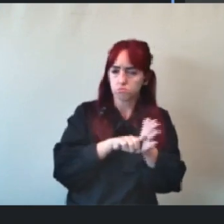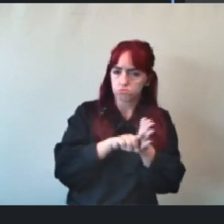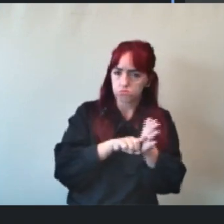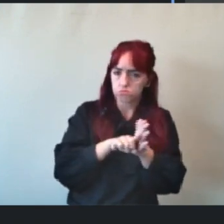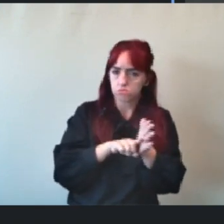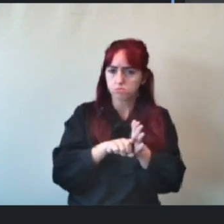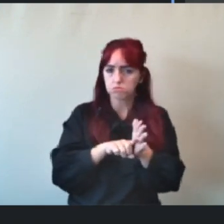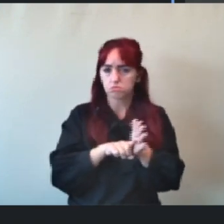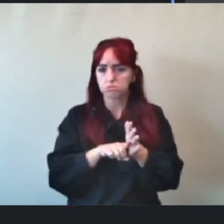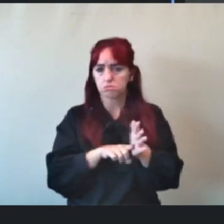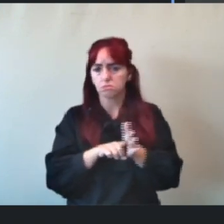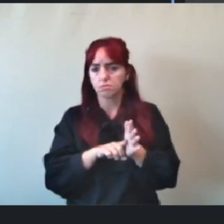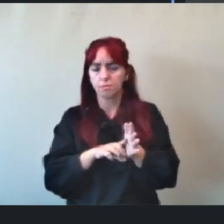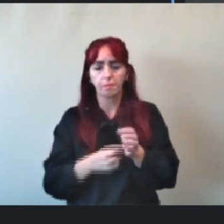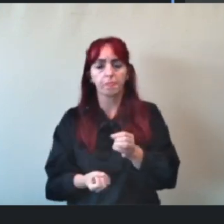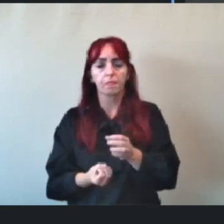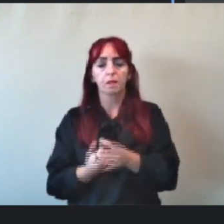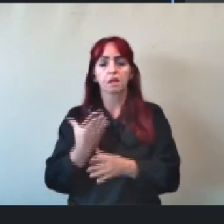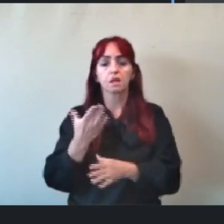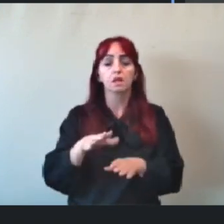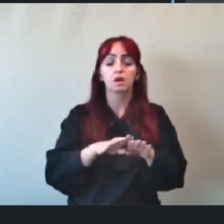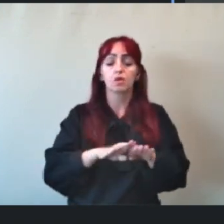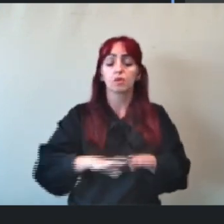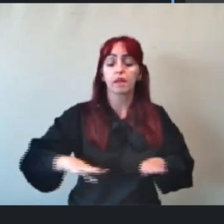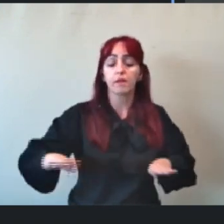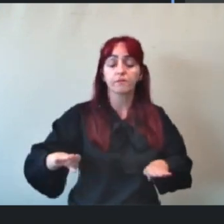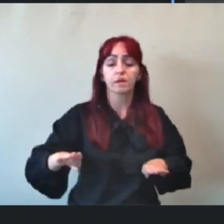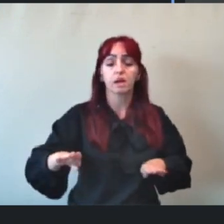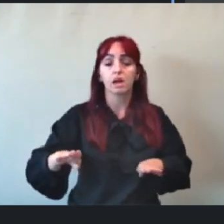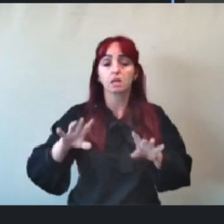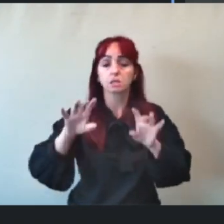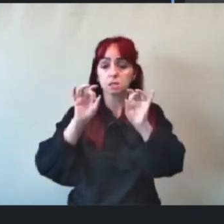da implantação da faixa exclusiva.